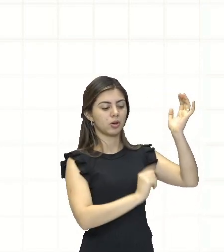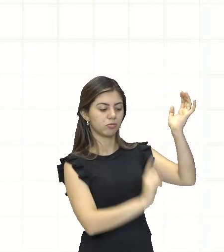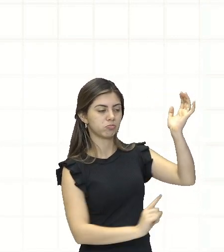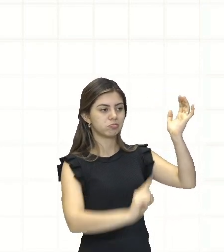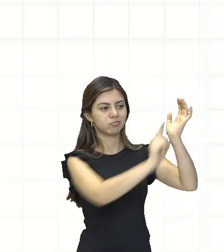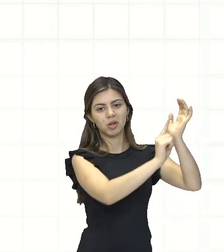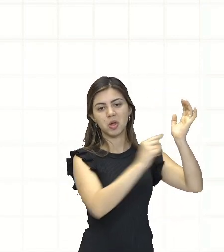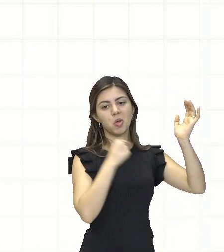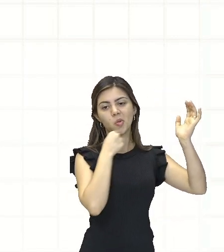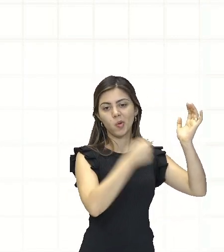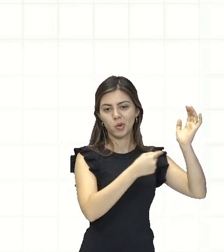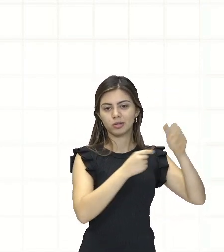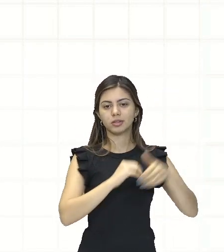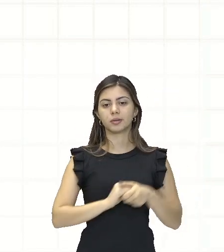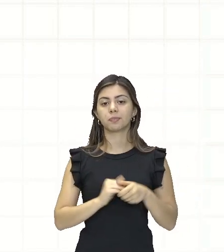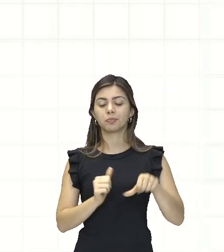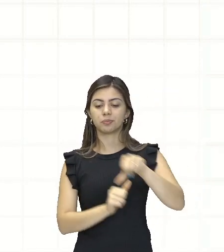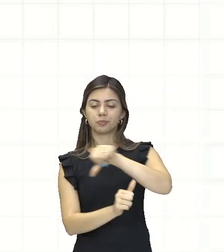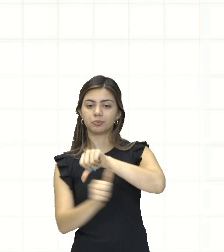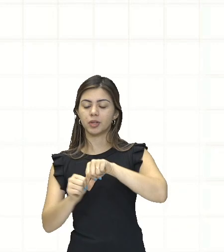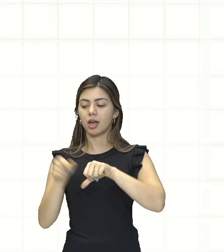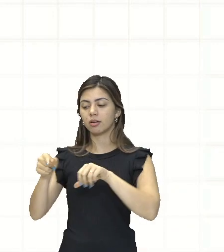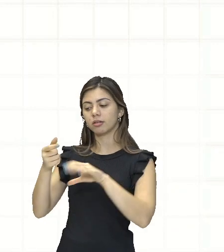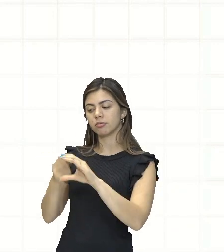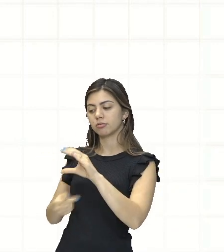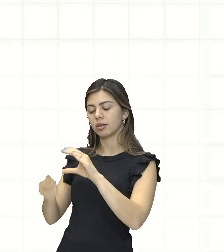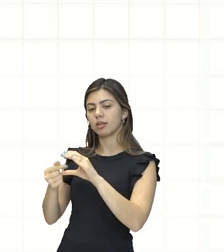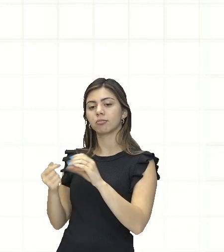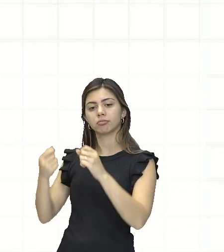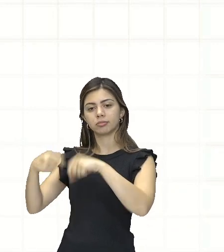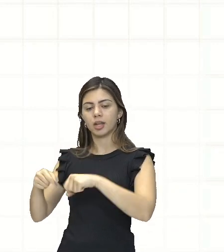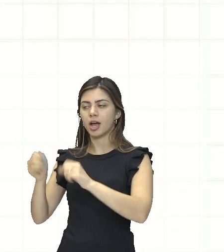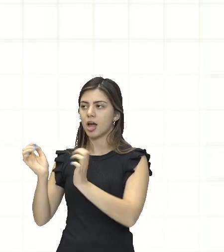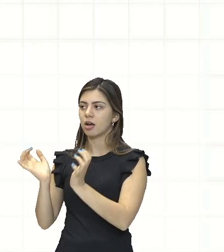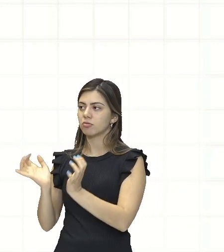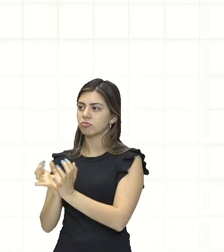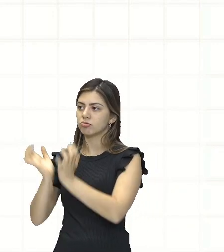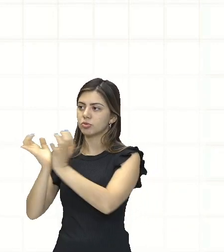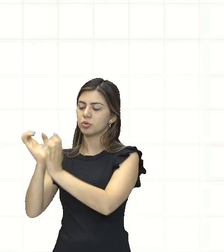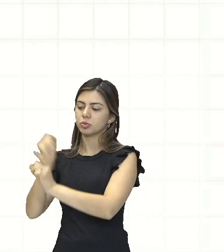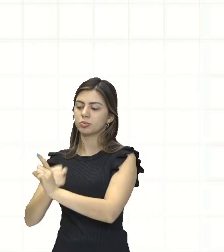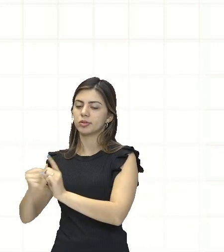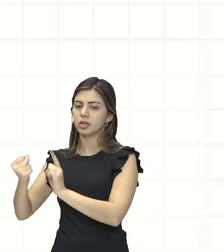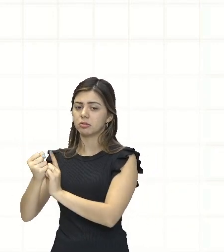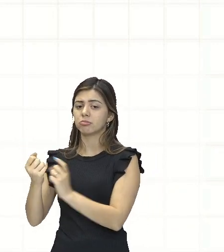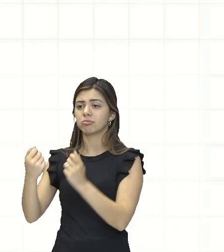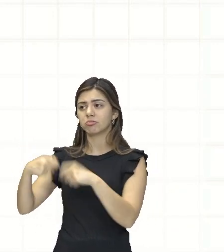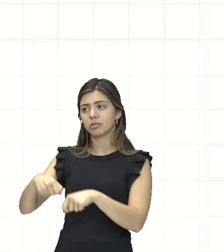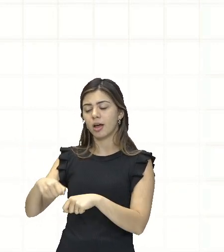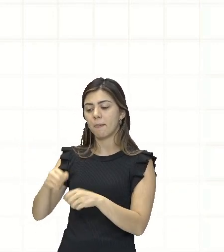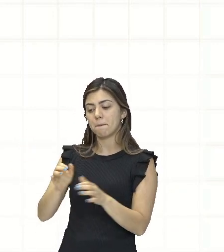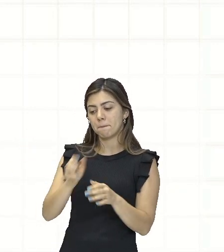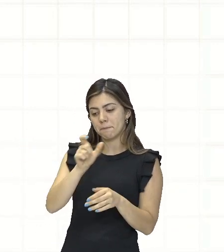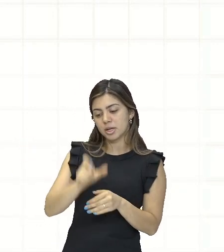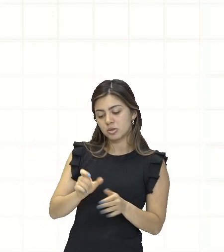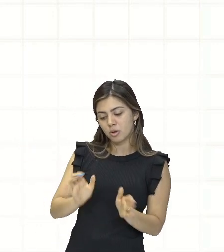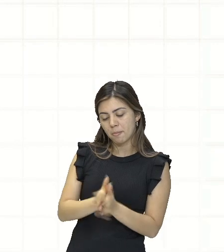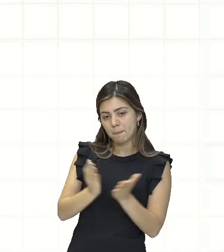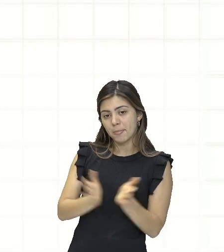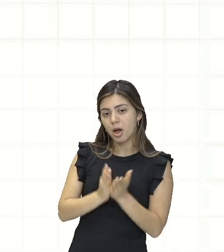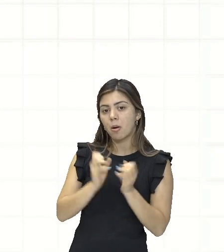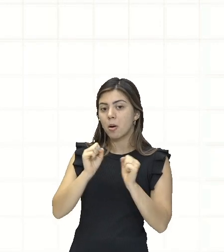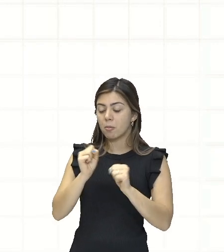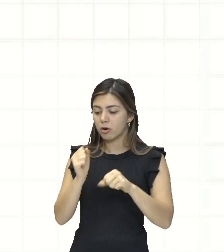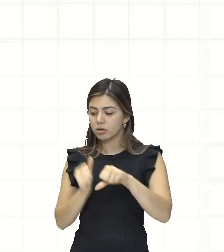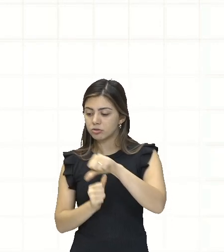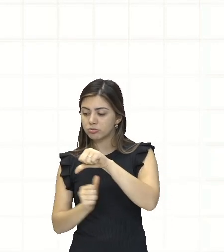no capitalismo, eu vou ter uma maior mobilidade social. Ou seja, um pobre, ele pode vir sim a